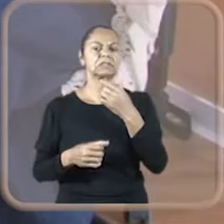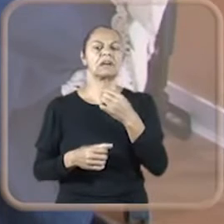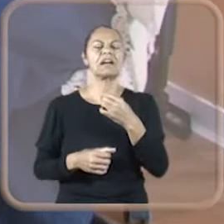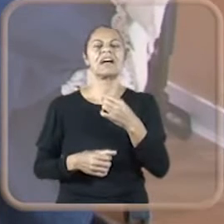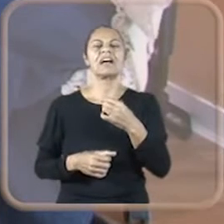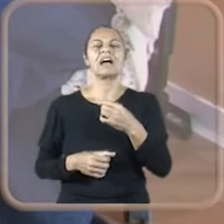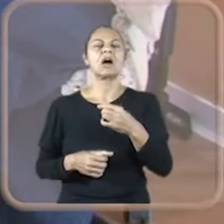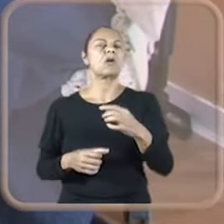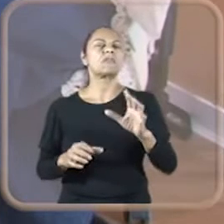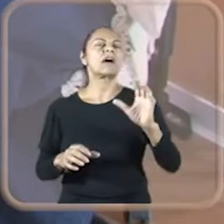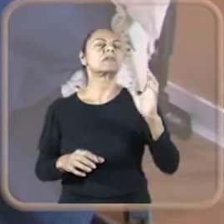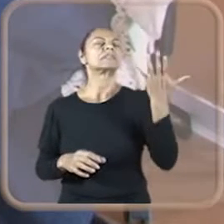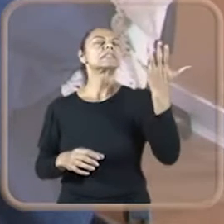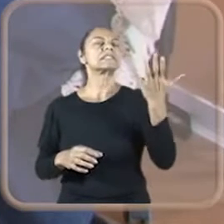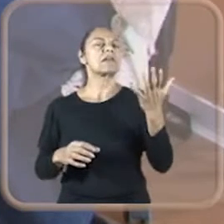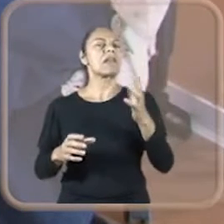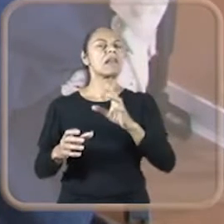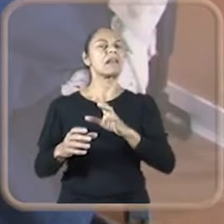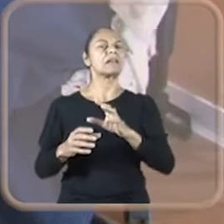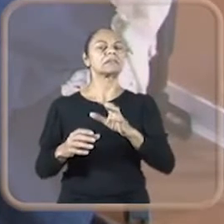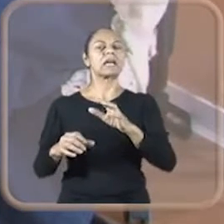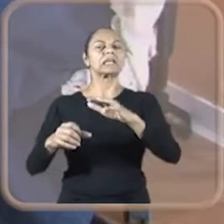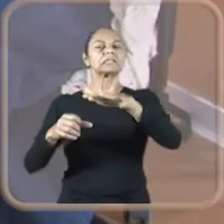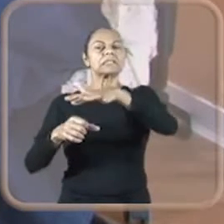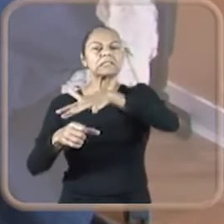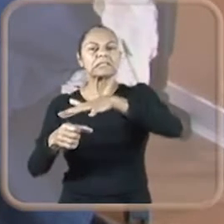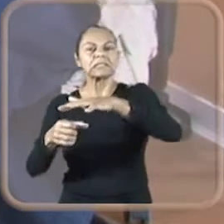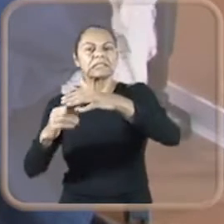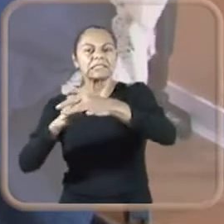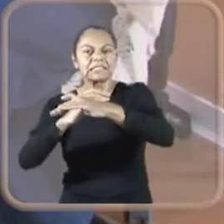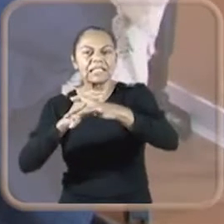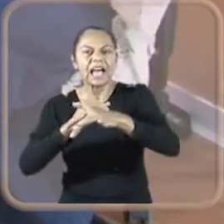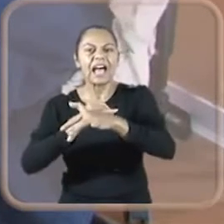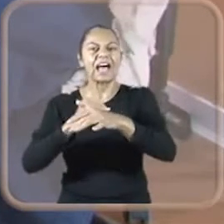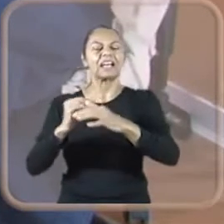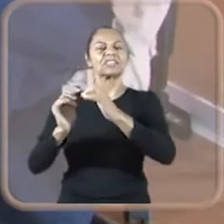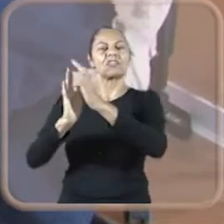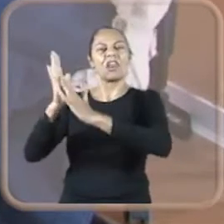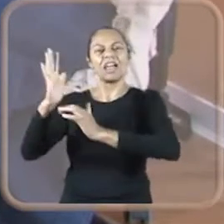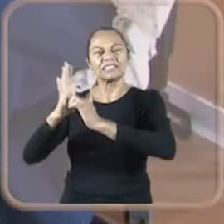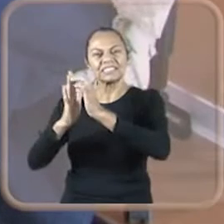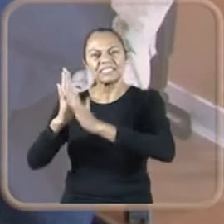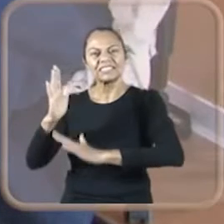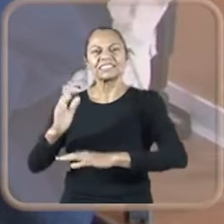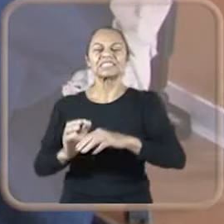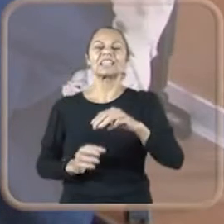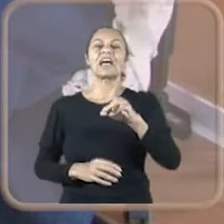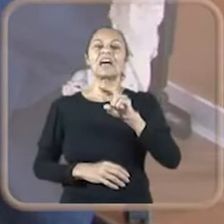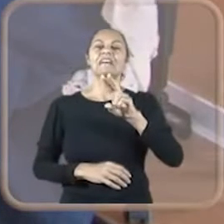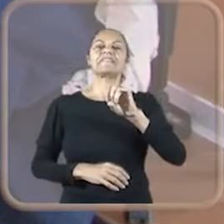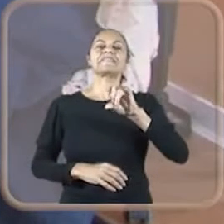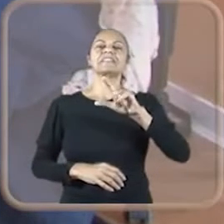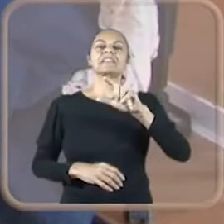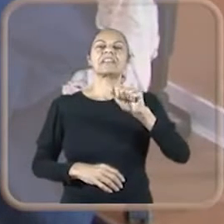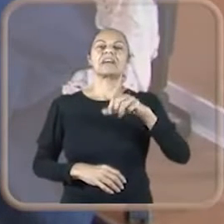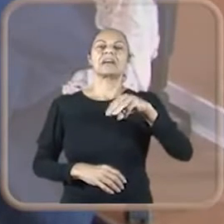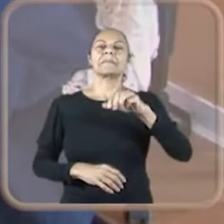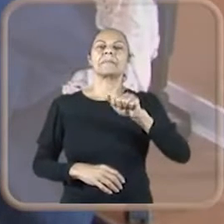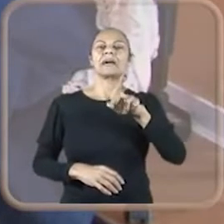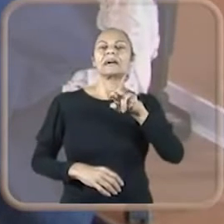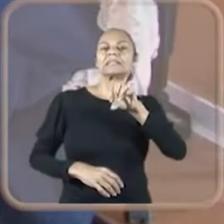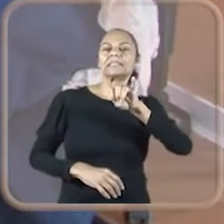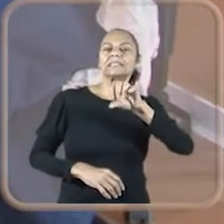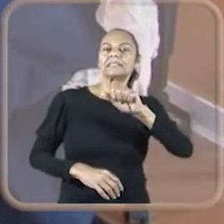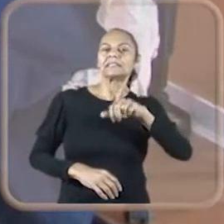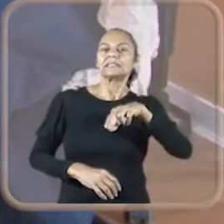houve um rompimento na região de Mariana e tudo, os nossos técnicos foram para a região de Regência, de Colatina, fazer círculos com